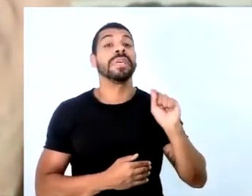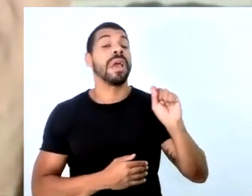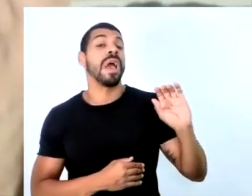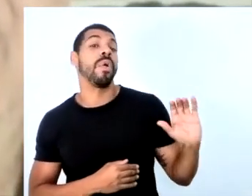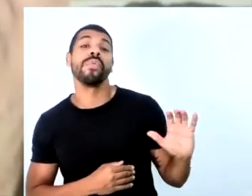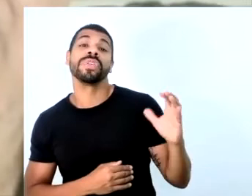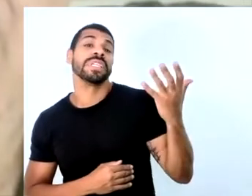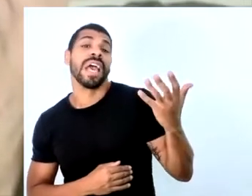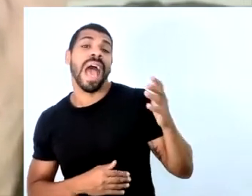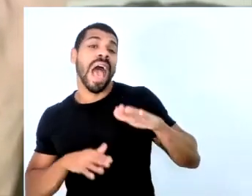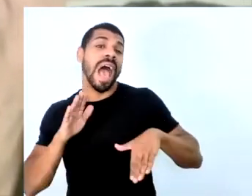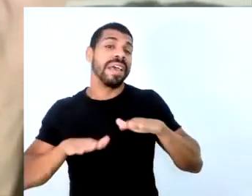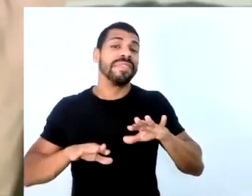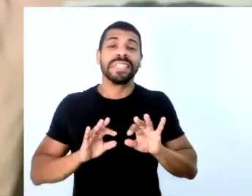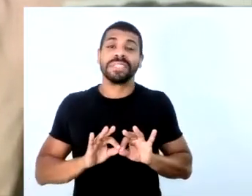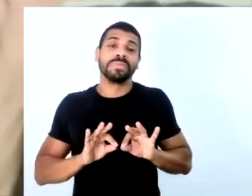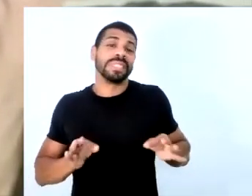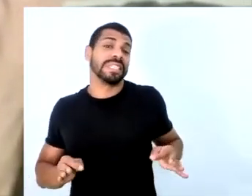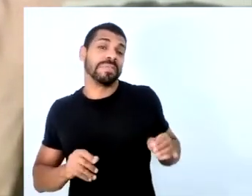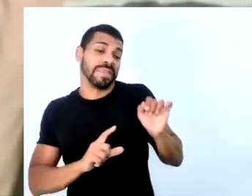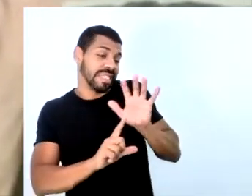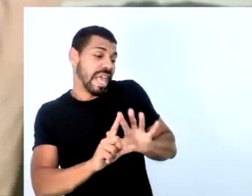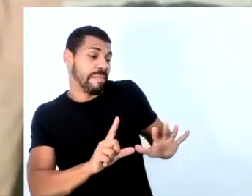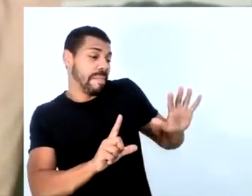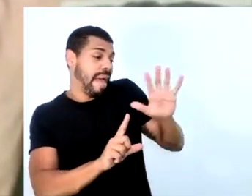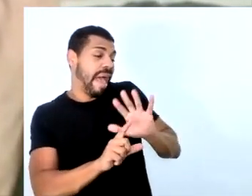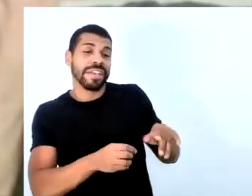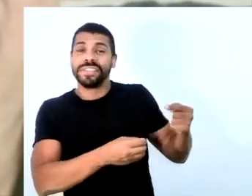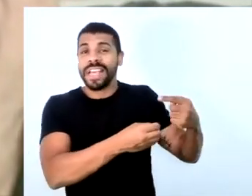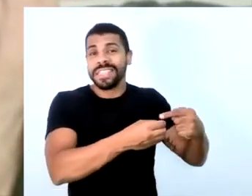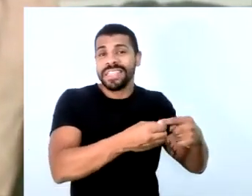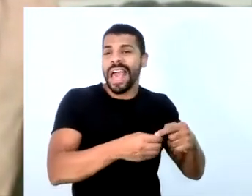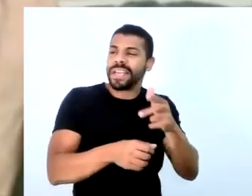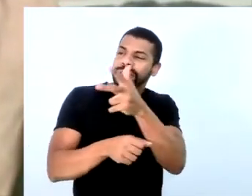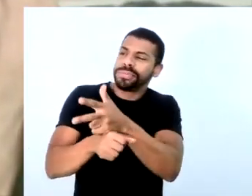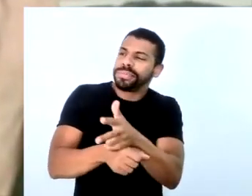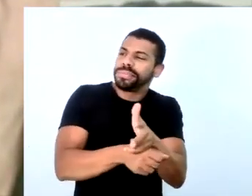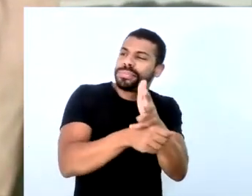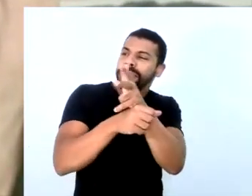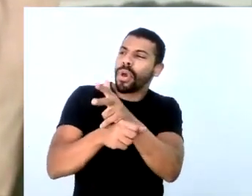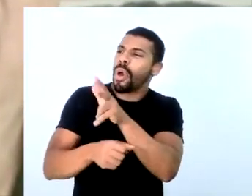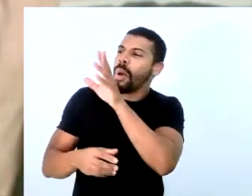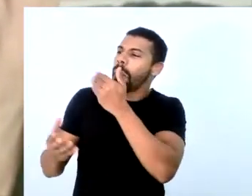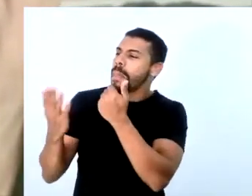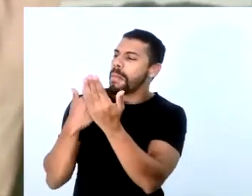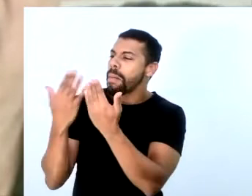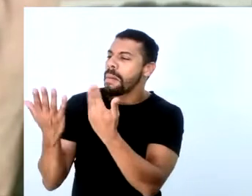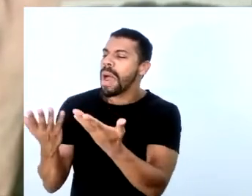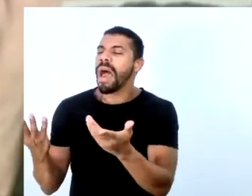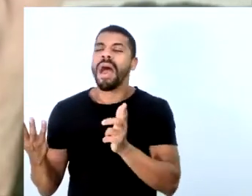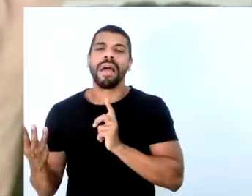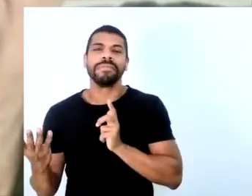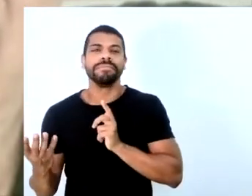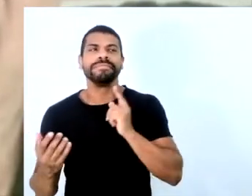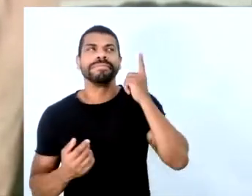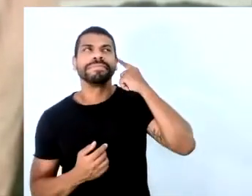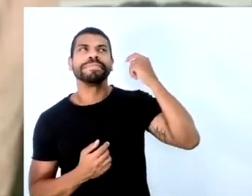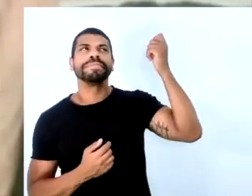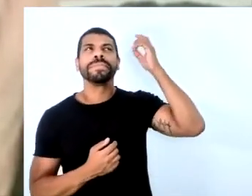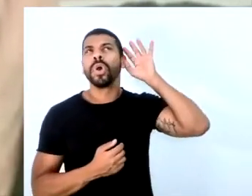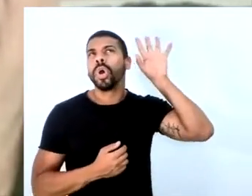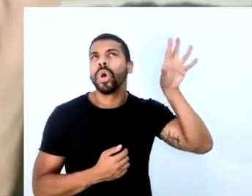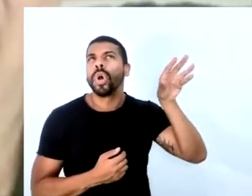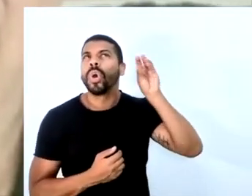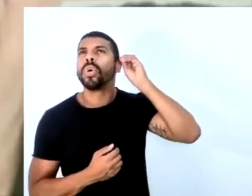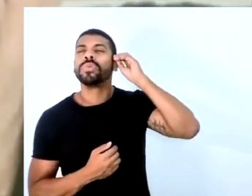processo, sabe? E entender o que pode ser feito. E às vezes é uma coisa simples, são imagens da cidade,